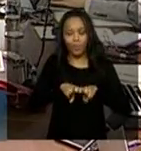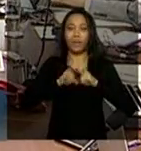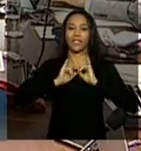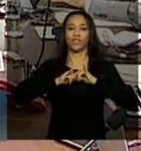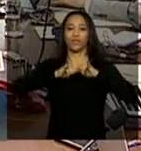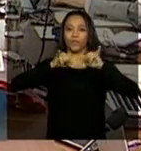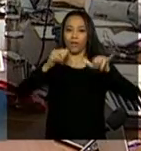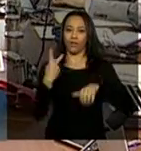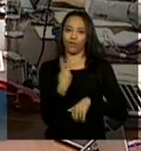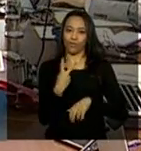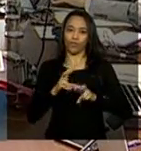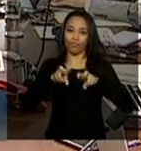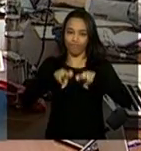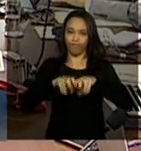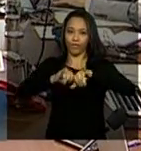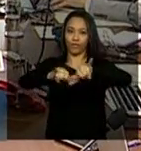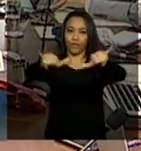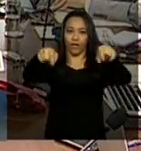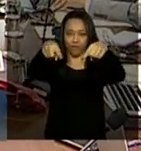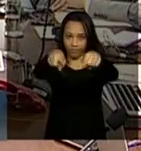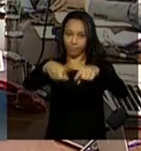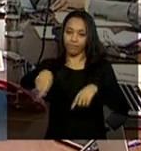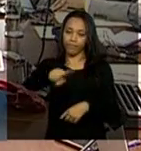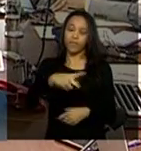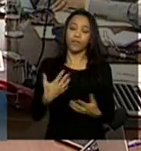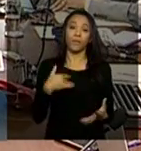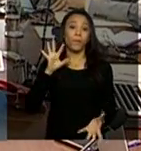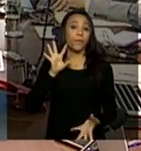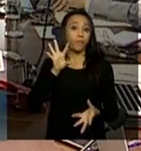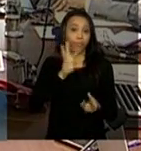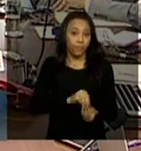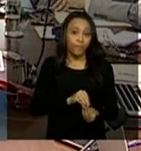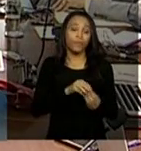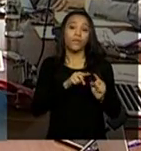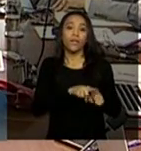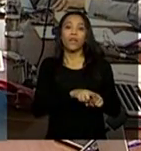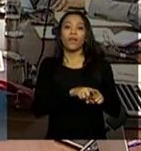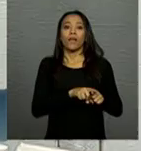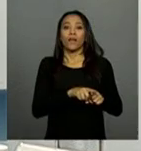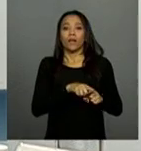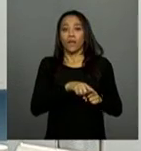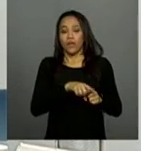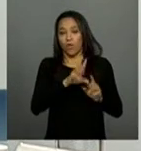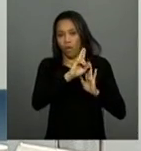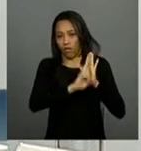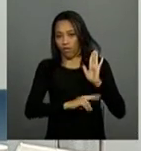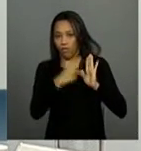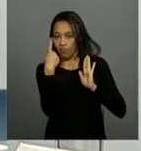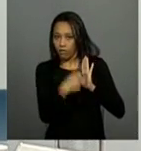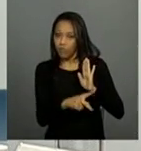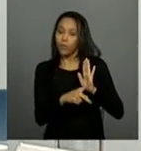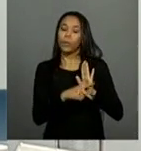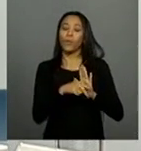Tá? Ah, tá bom, desculpa. Mais do que isso. Então, fechando o PRODES 2014, a Embrapa e o INPE já estão